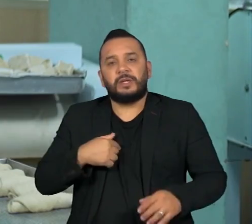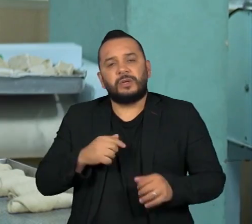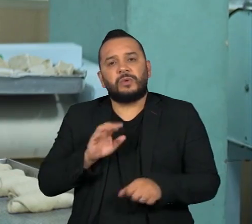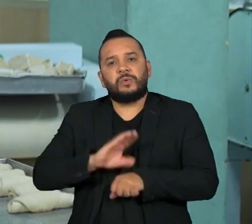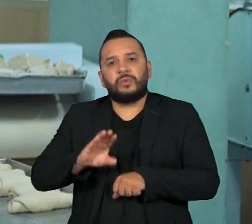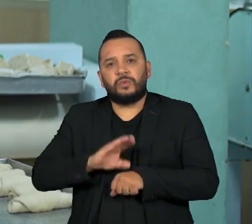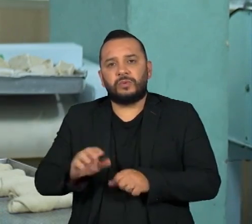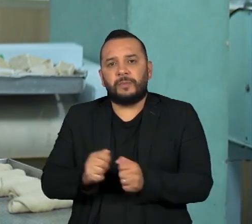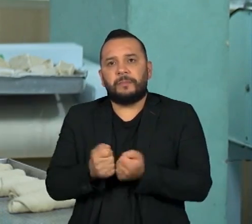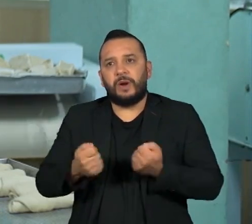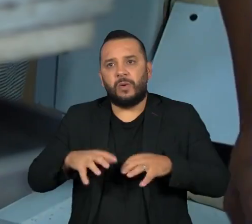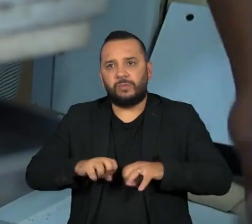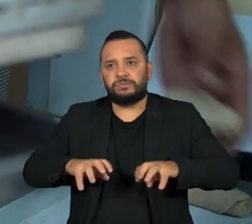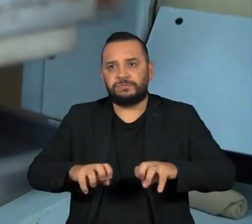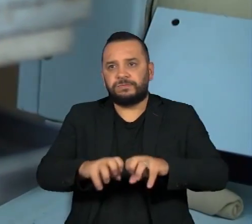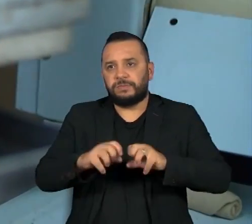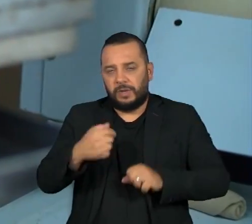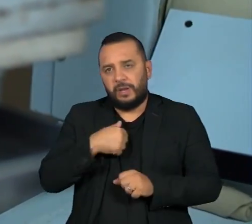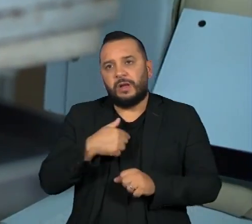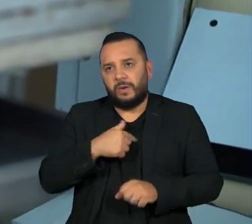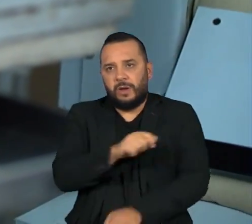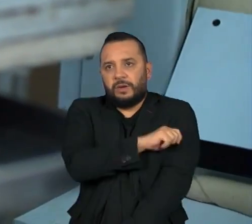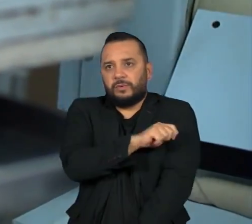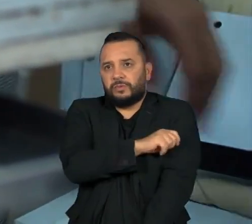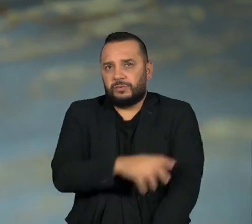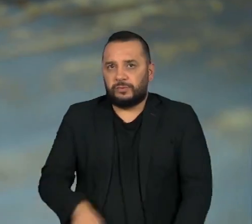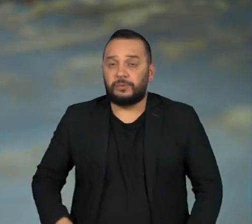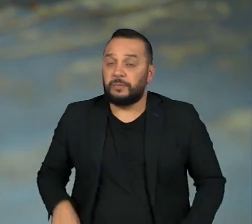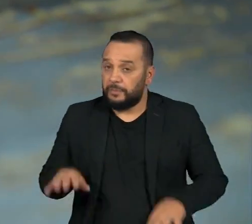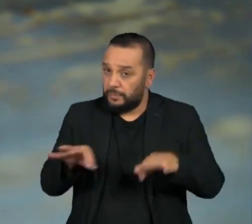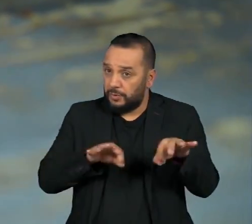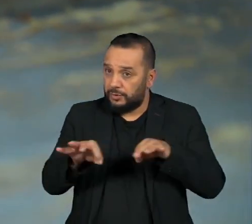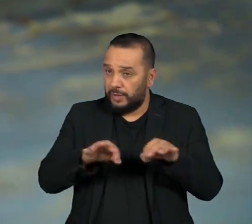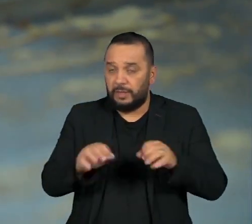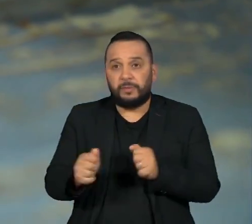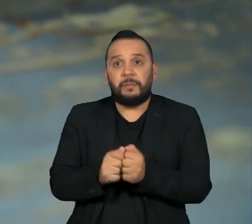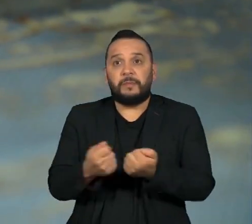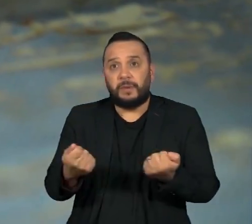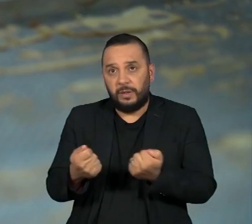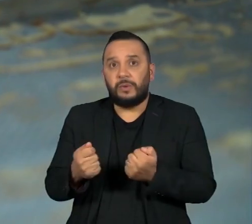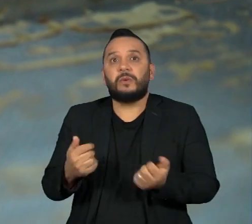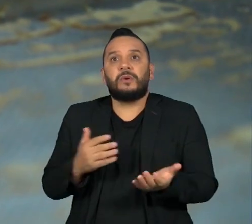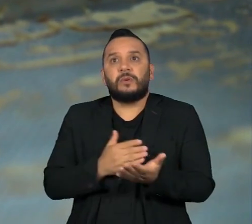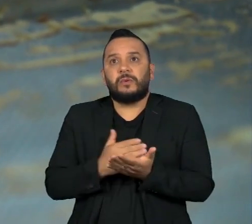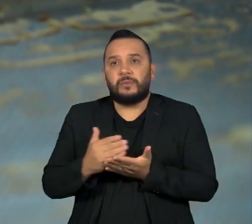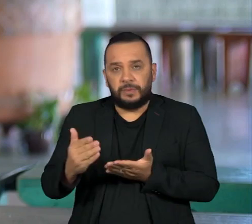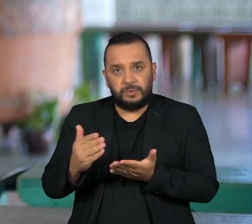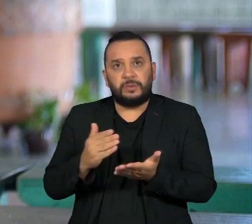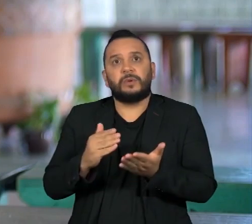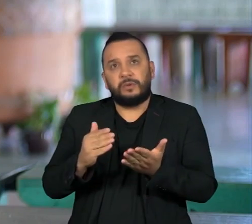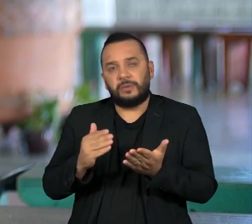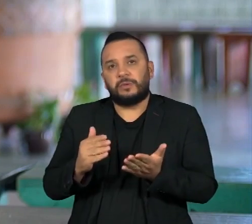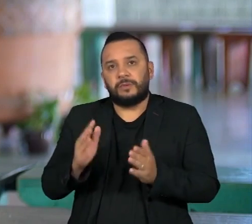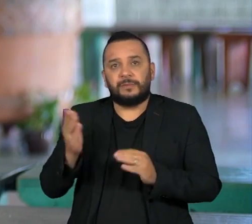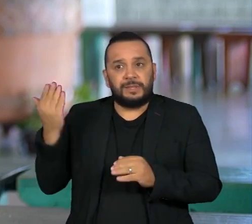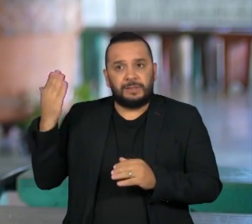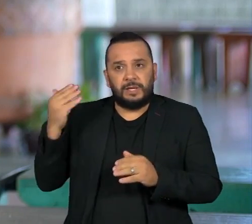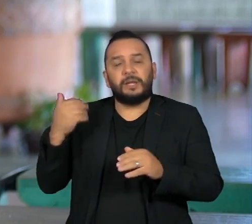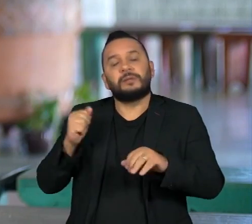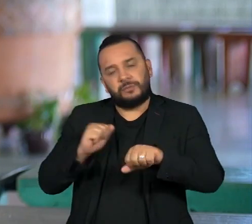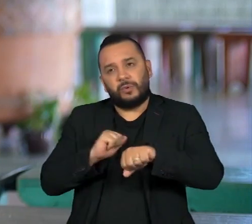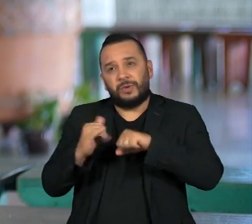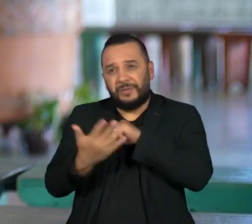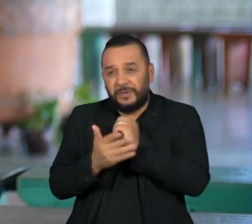de panificação. O projeto da padaria surgiu no início da pandemia. O Padre Júlio e ele falou,